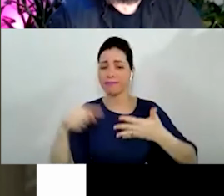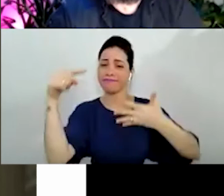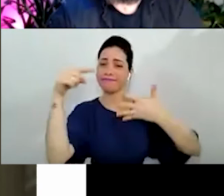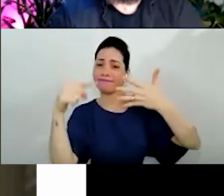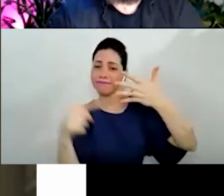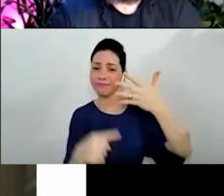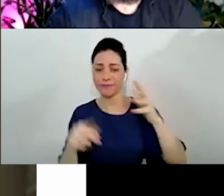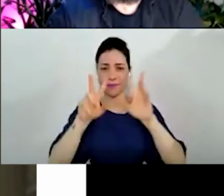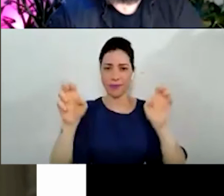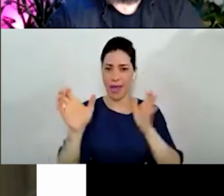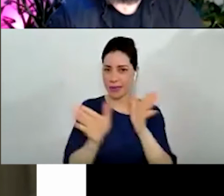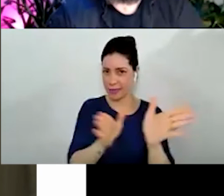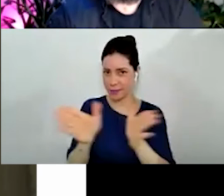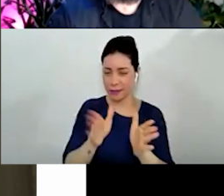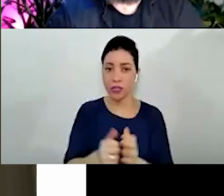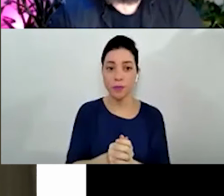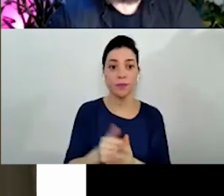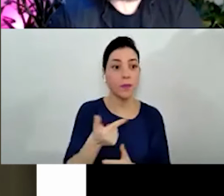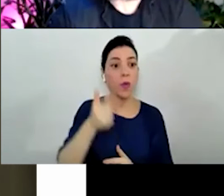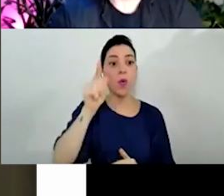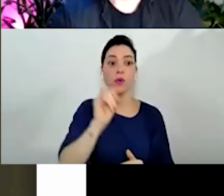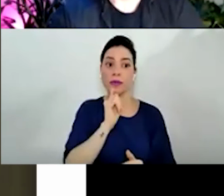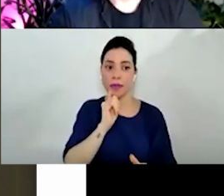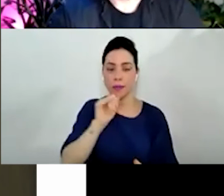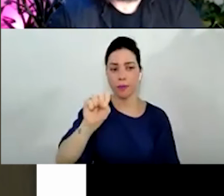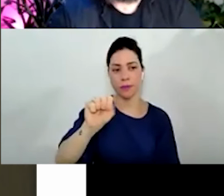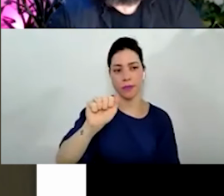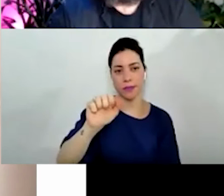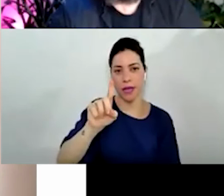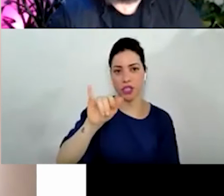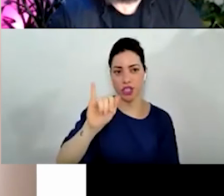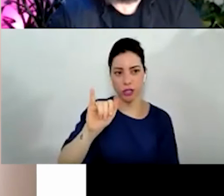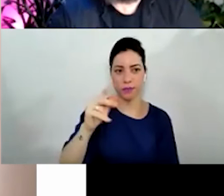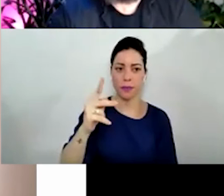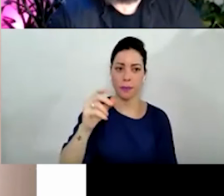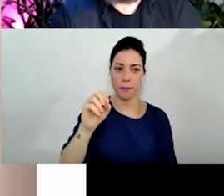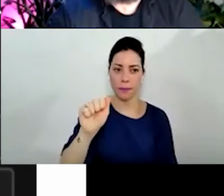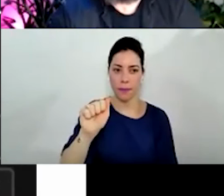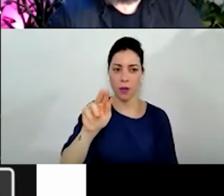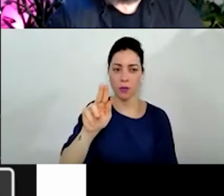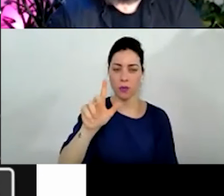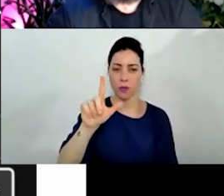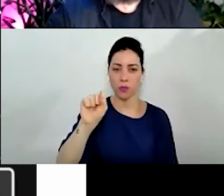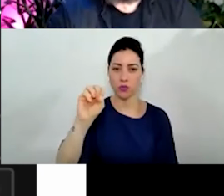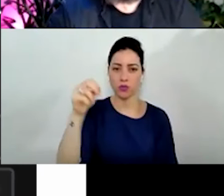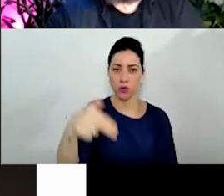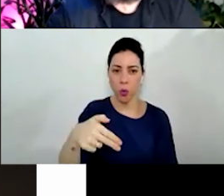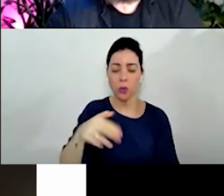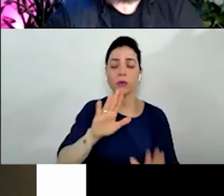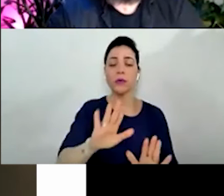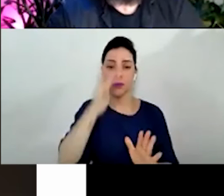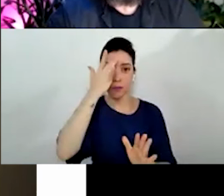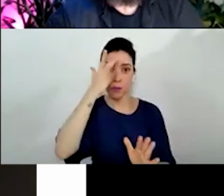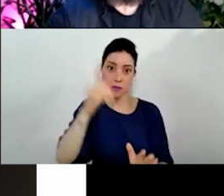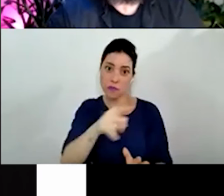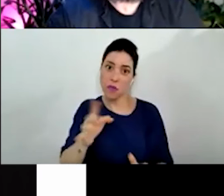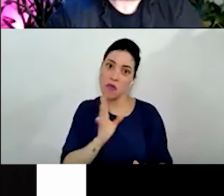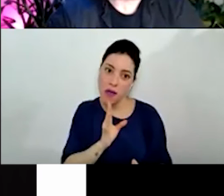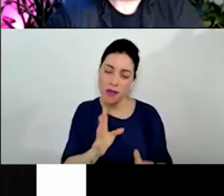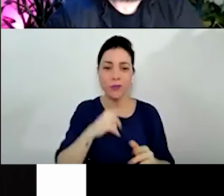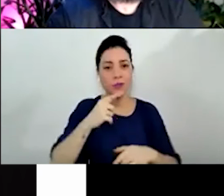o outro jeito legal é a sede paulson vocês todos assistiram esse vídeo não dá tempo de mostrar o vídeo aqui hoje mas para quem quiser o link está aqui